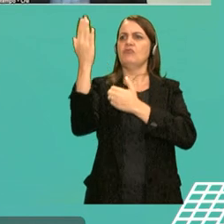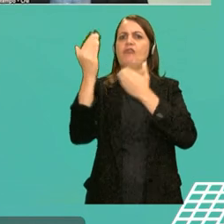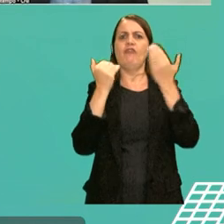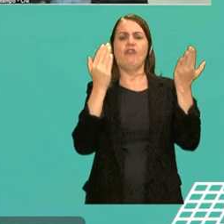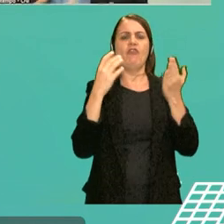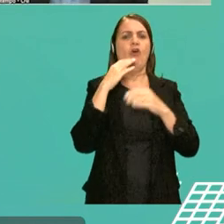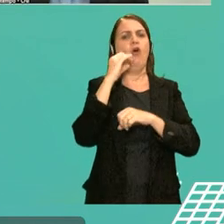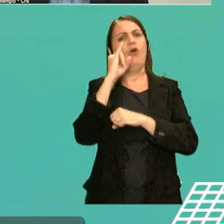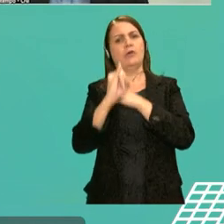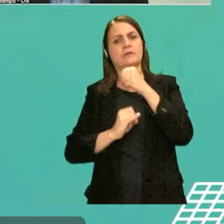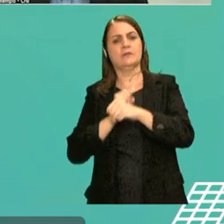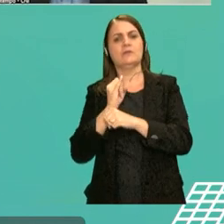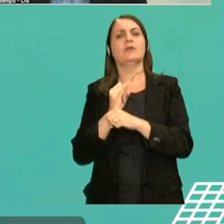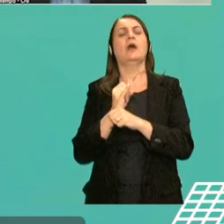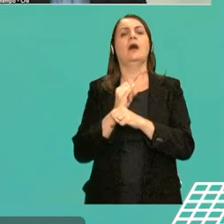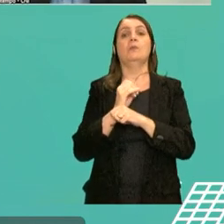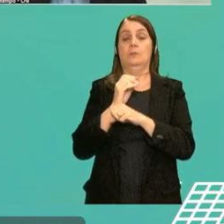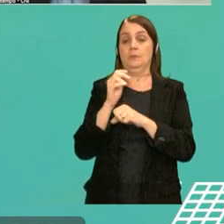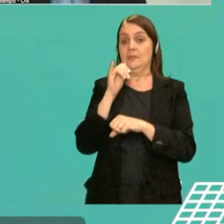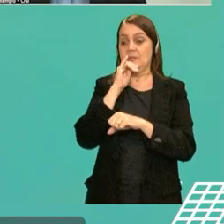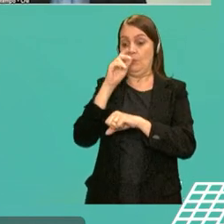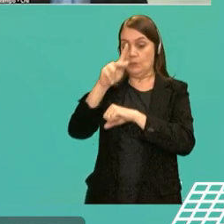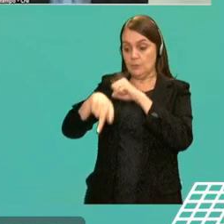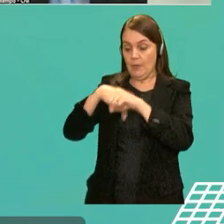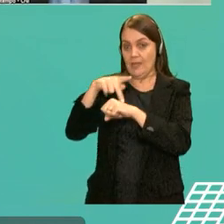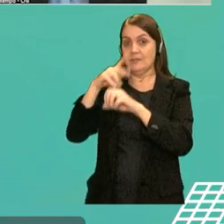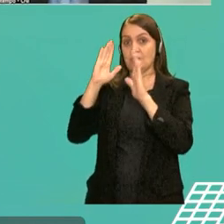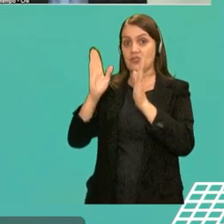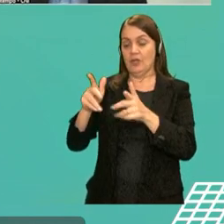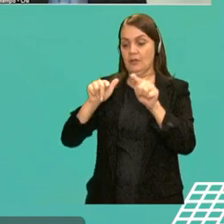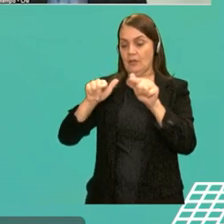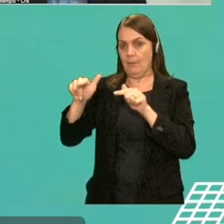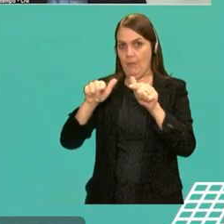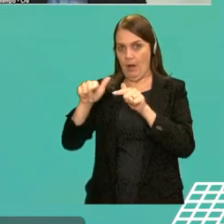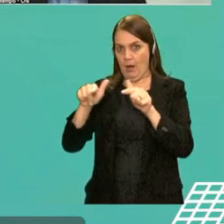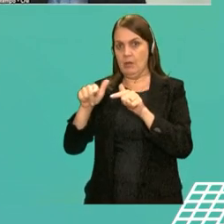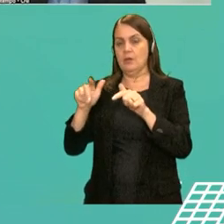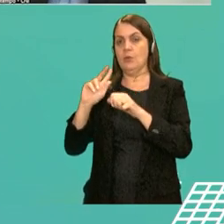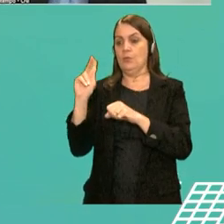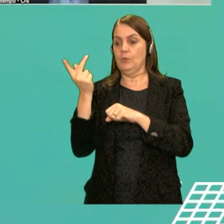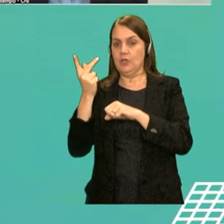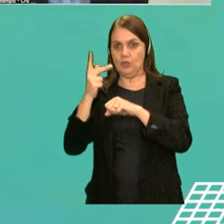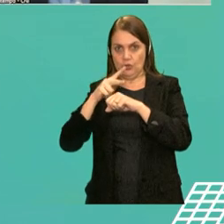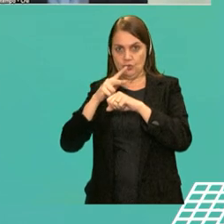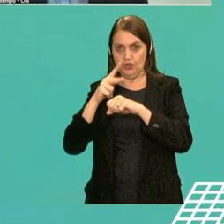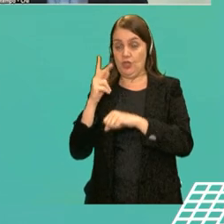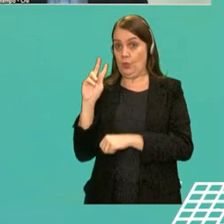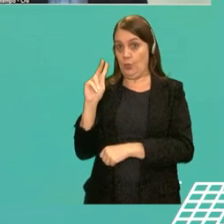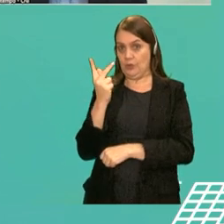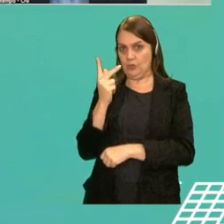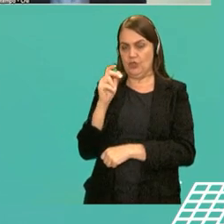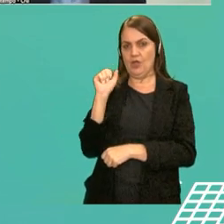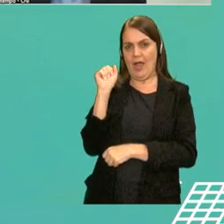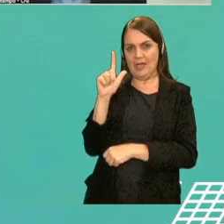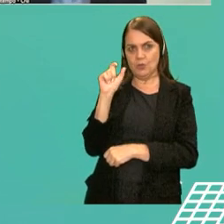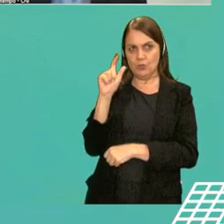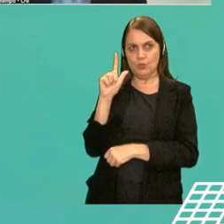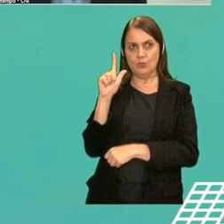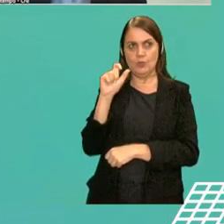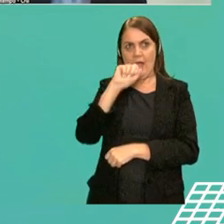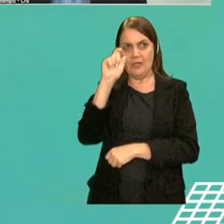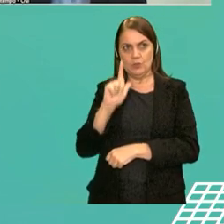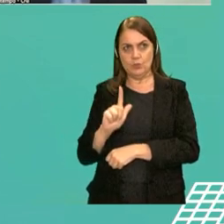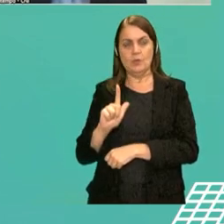países que trabalham, por exemplo, com hidrogênio azul, que vão trabalhar também com hidrogênio azul, uma agenda bastante discutida quando se fala